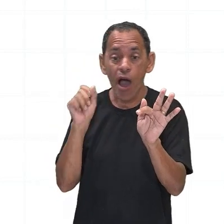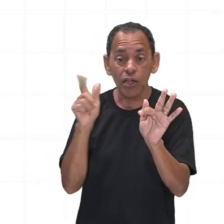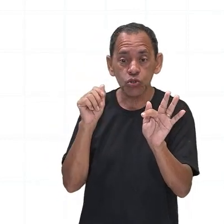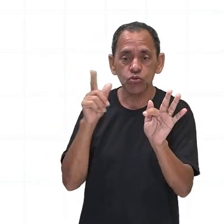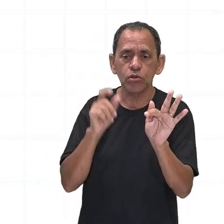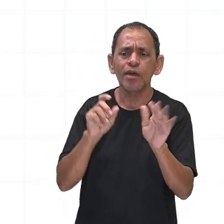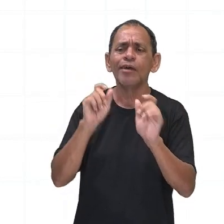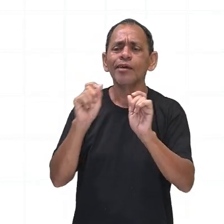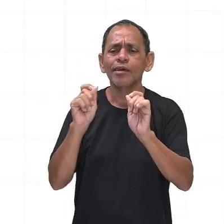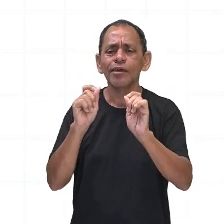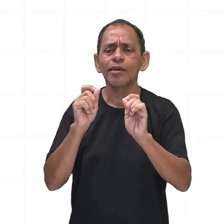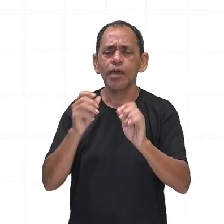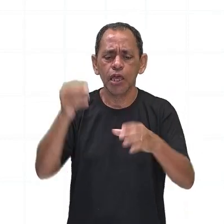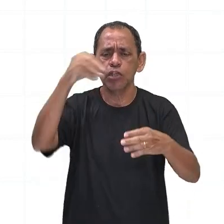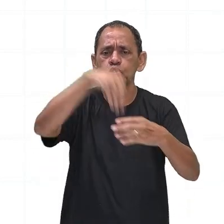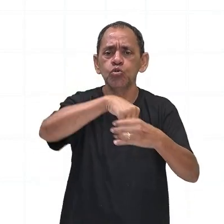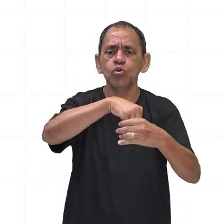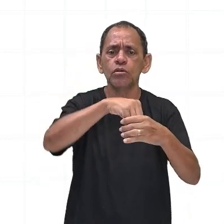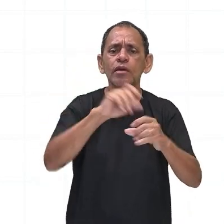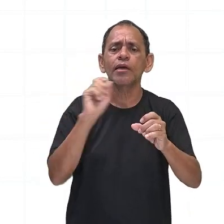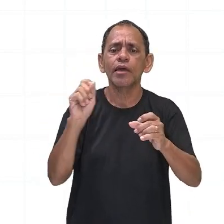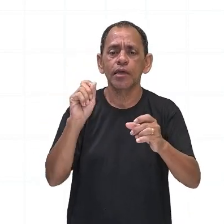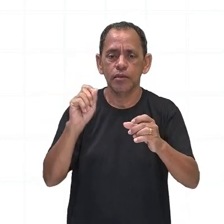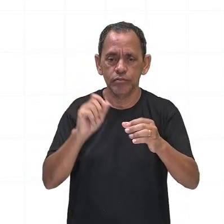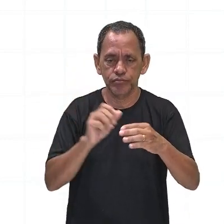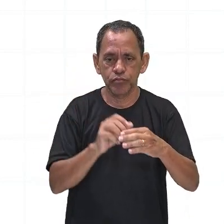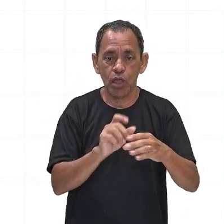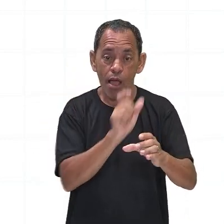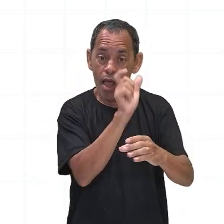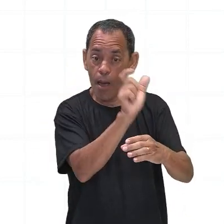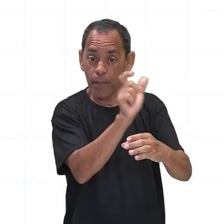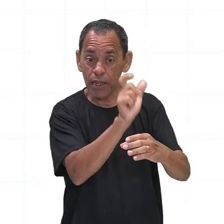sujeito, gente? Percebo que o núcleo é a palavra